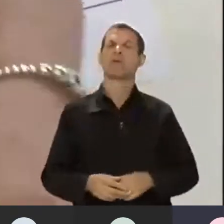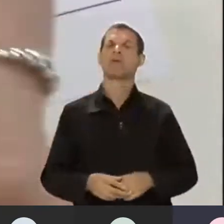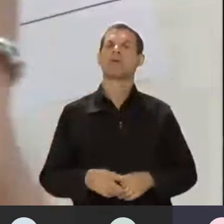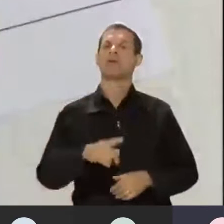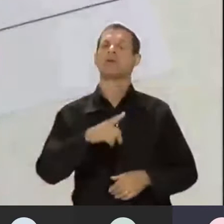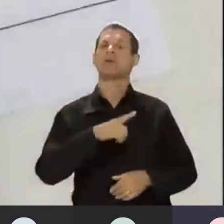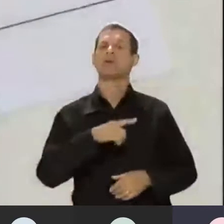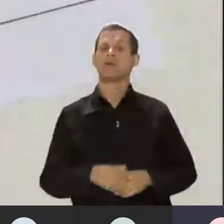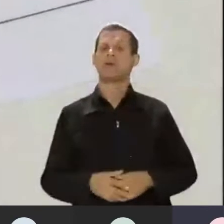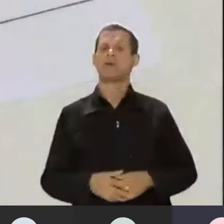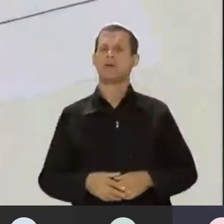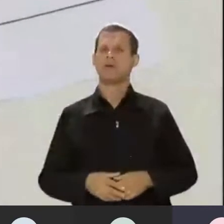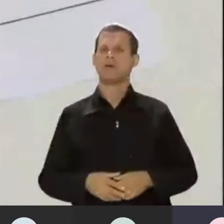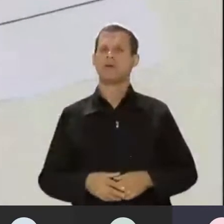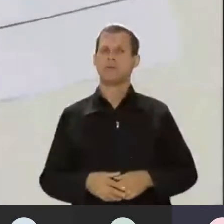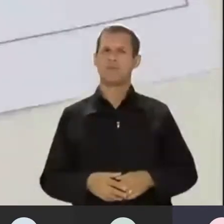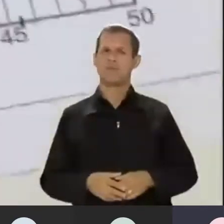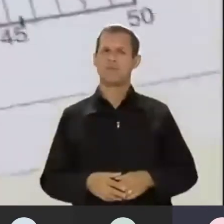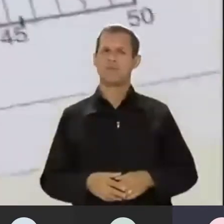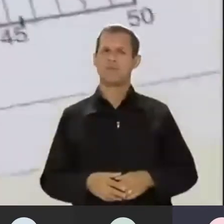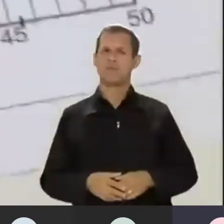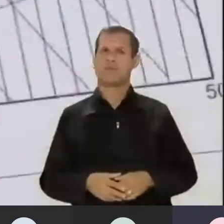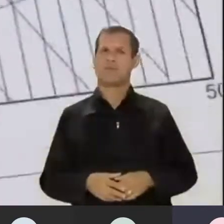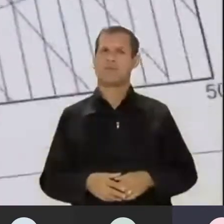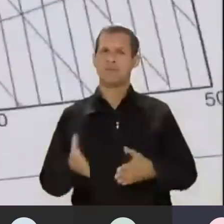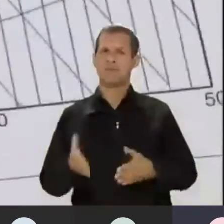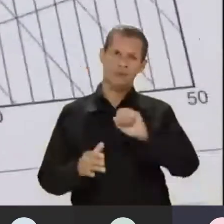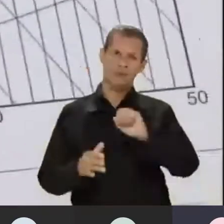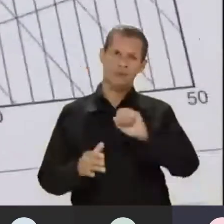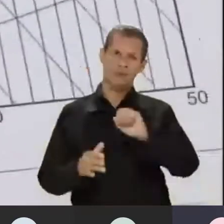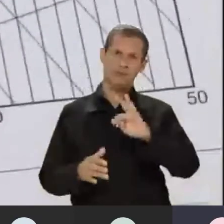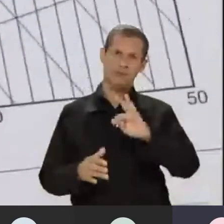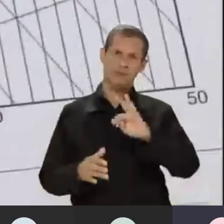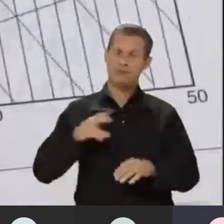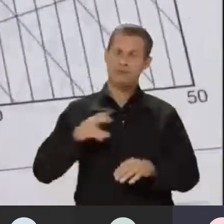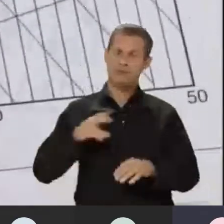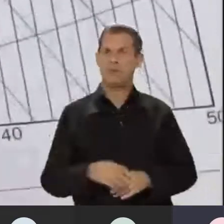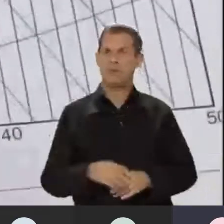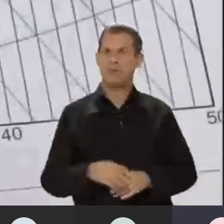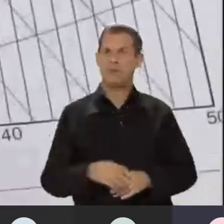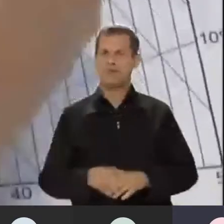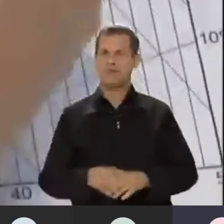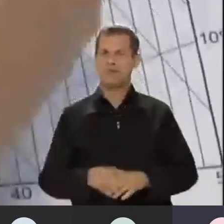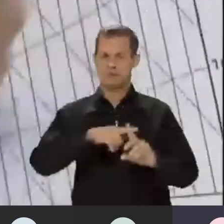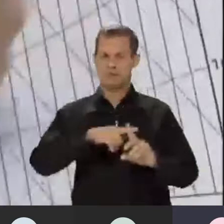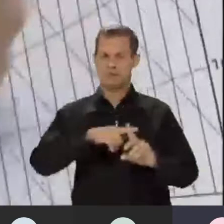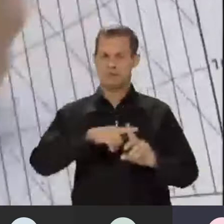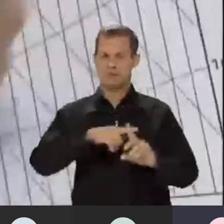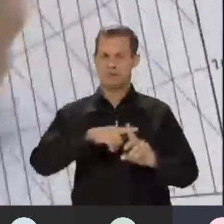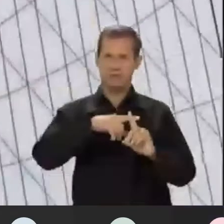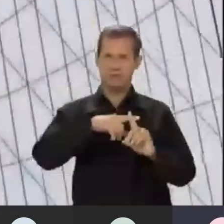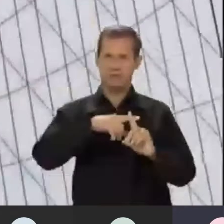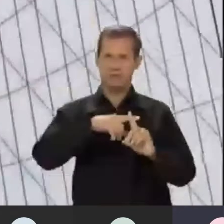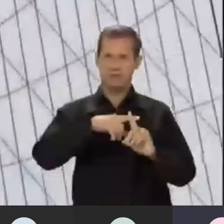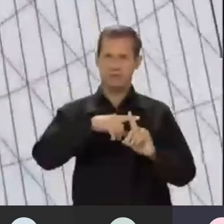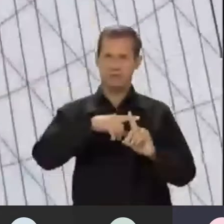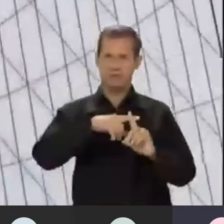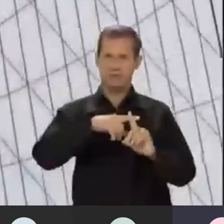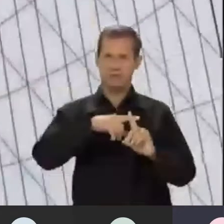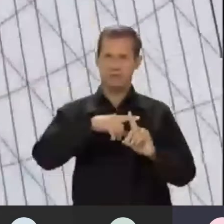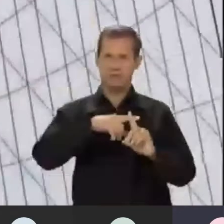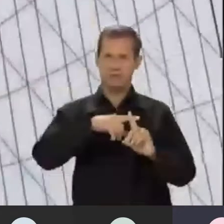úmido. Então, se a gente vem aqui para a parte de cima da carta, tá? Nós temos esses valores, que seria a temperatura de bulbo úmido.